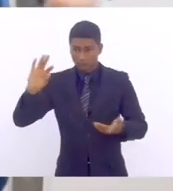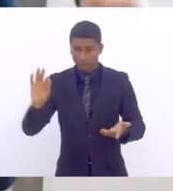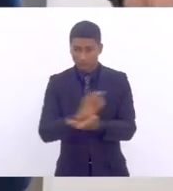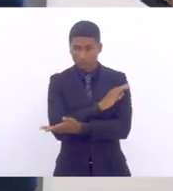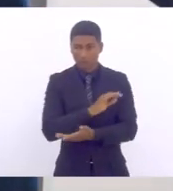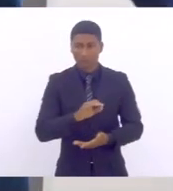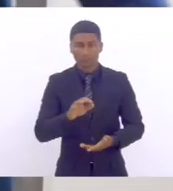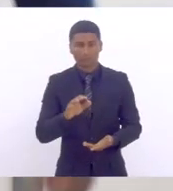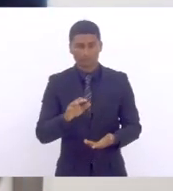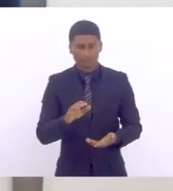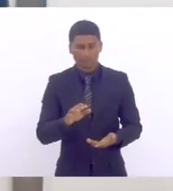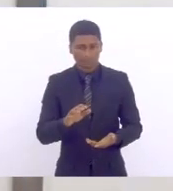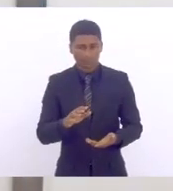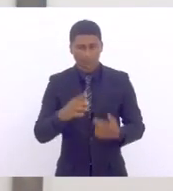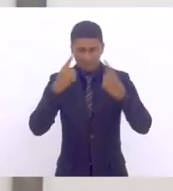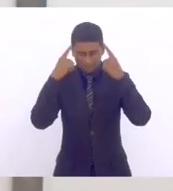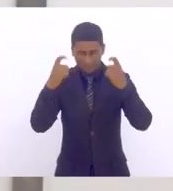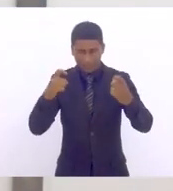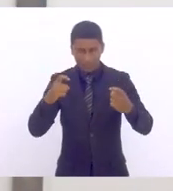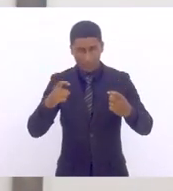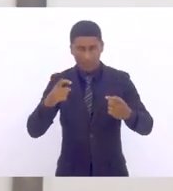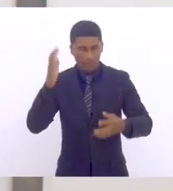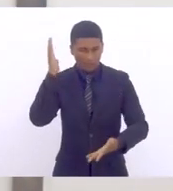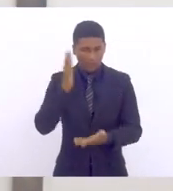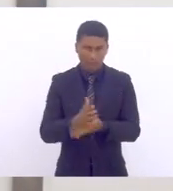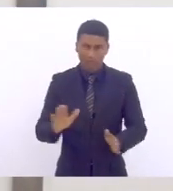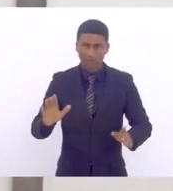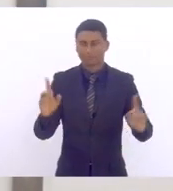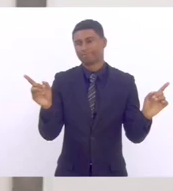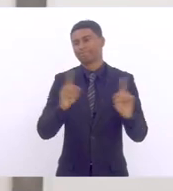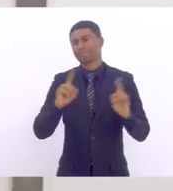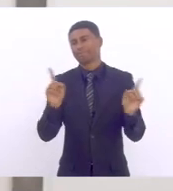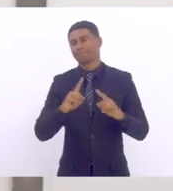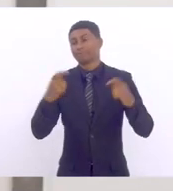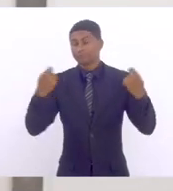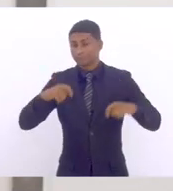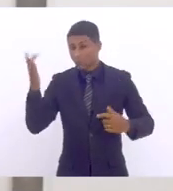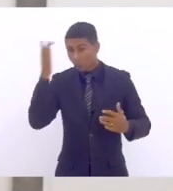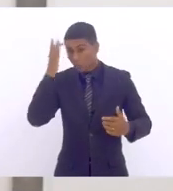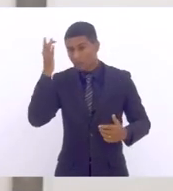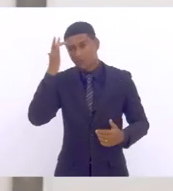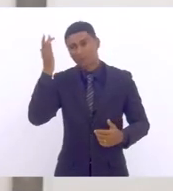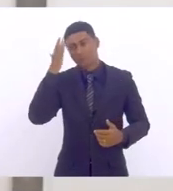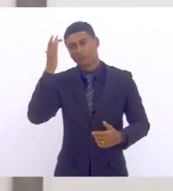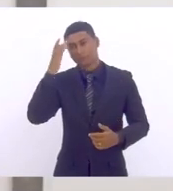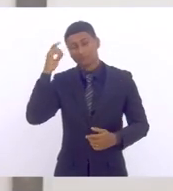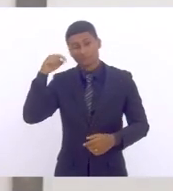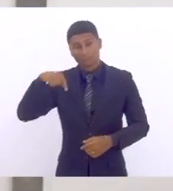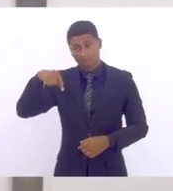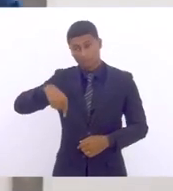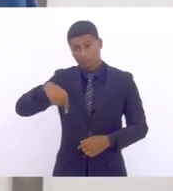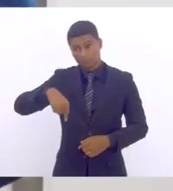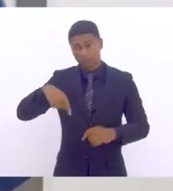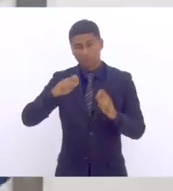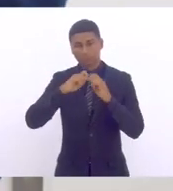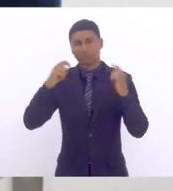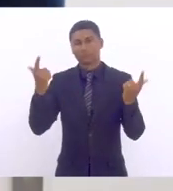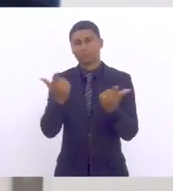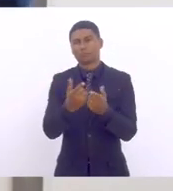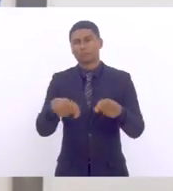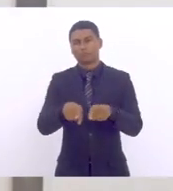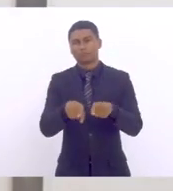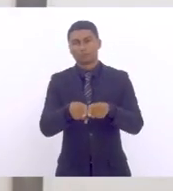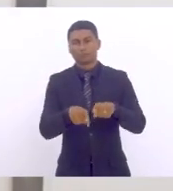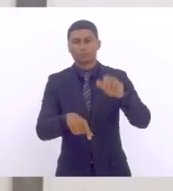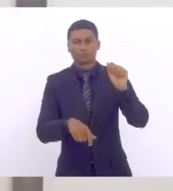vai impedir a ocorrência de uma violência. Isso tem que passar pela conscientização. E isso passa por essa Casa Legislativa e passa pela ANATOC,